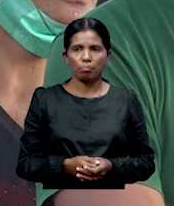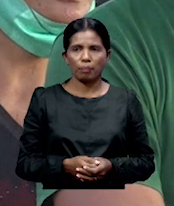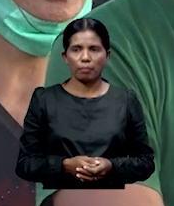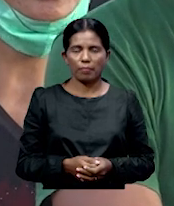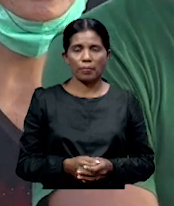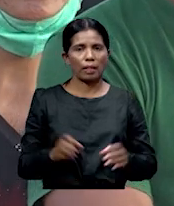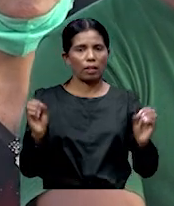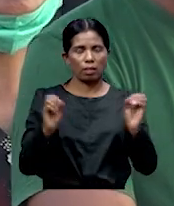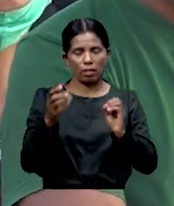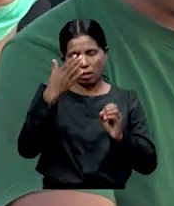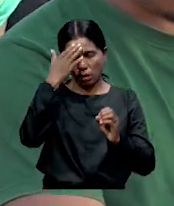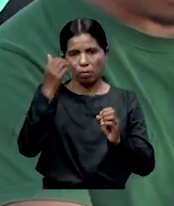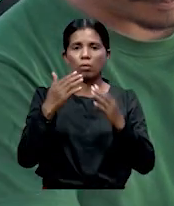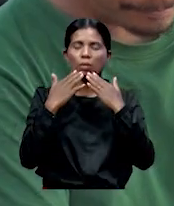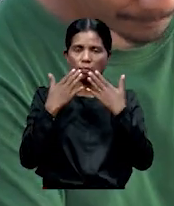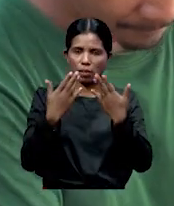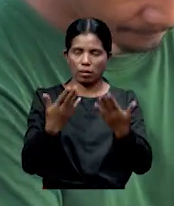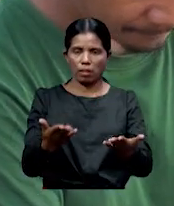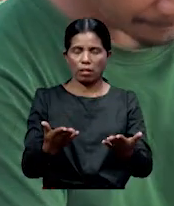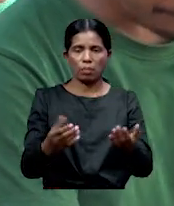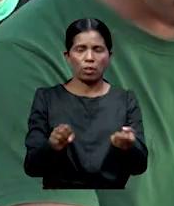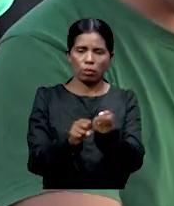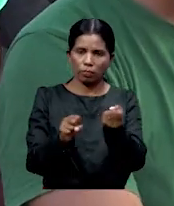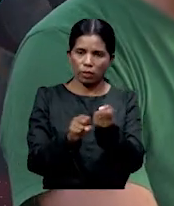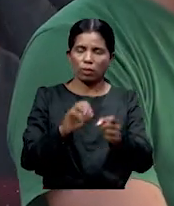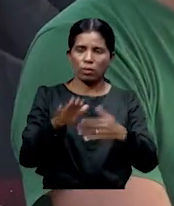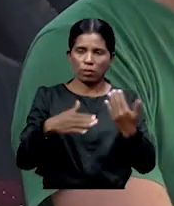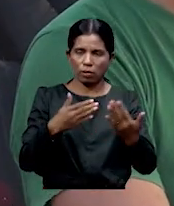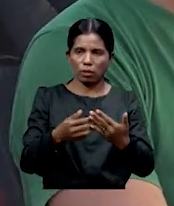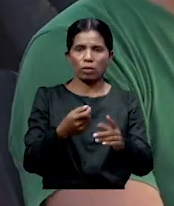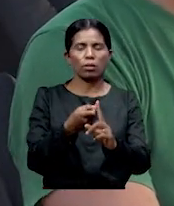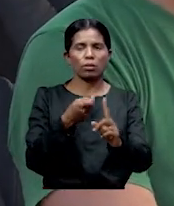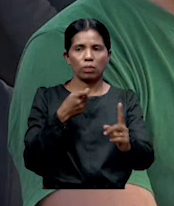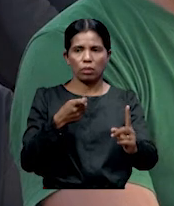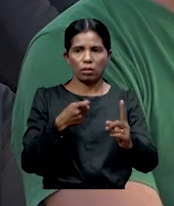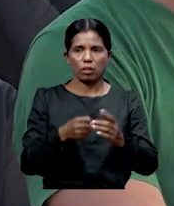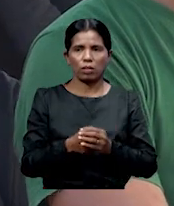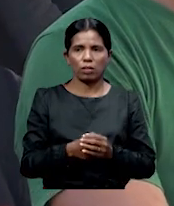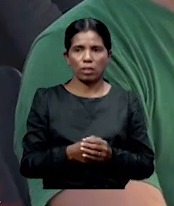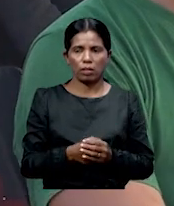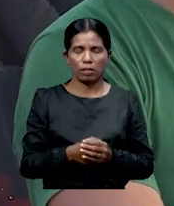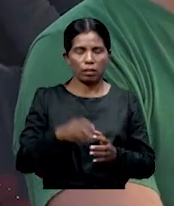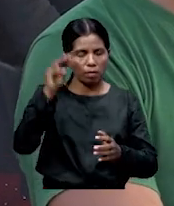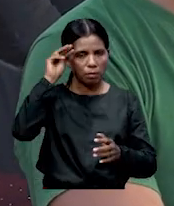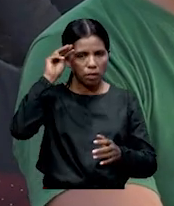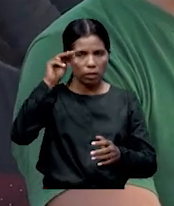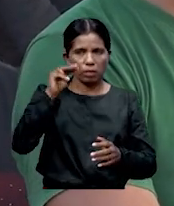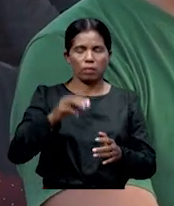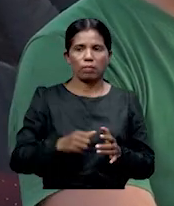Ilah luamos agradeço ain ba apoio toma de beusi suselense ministro da